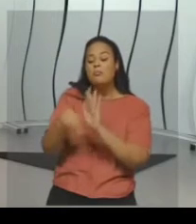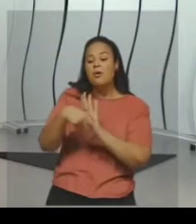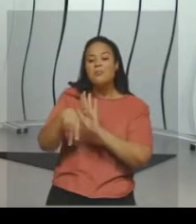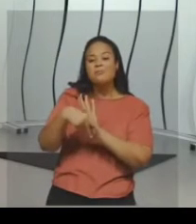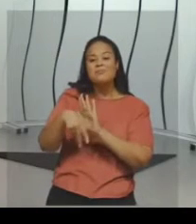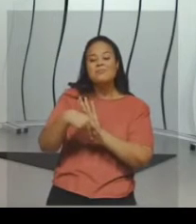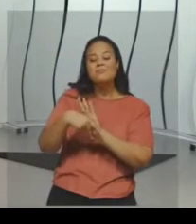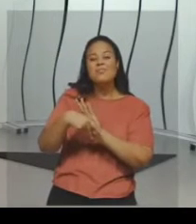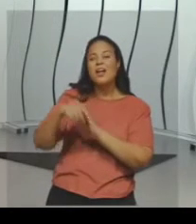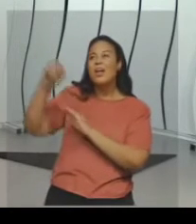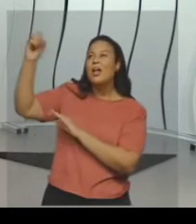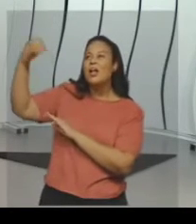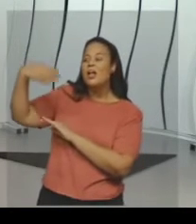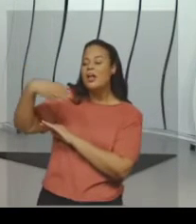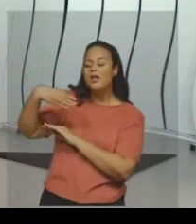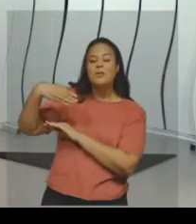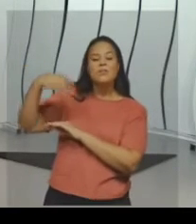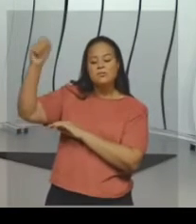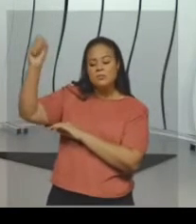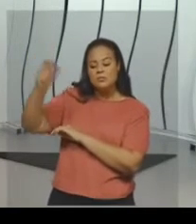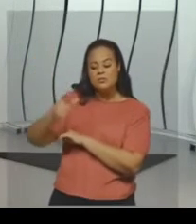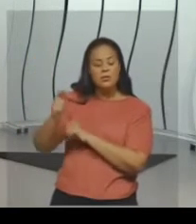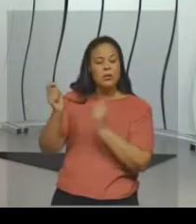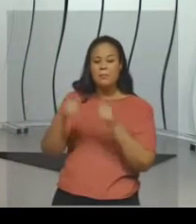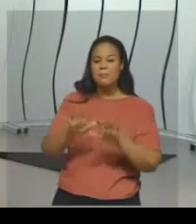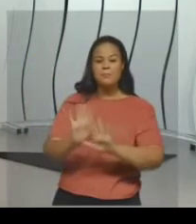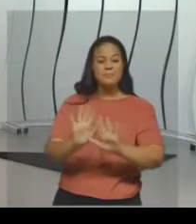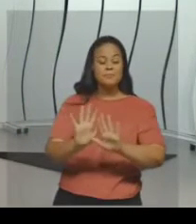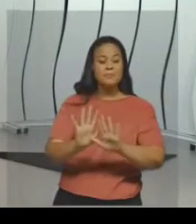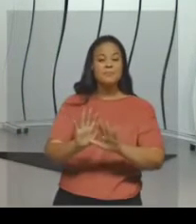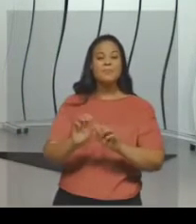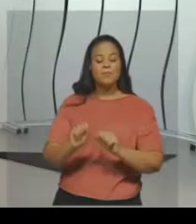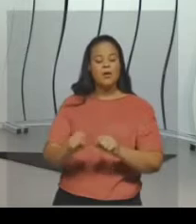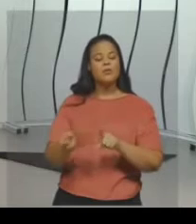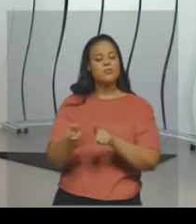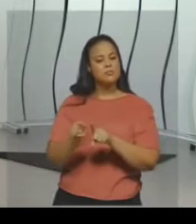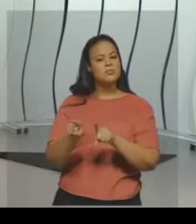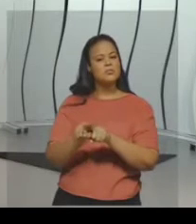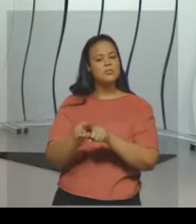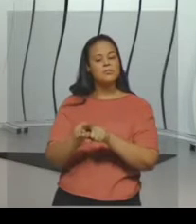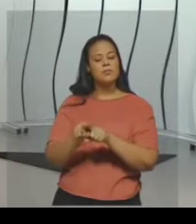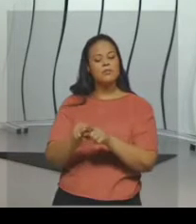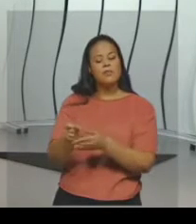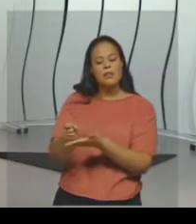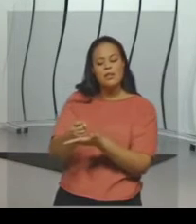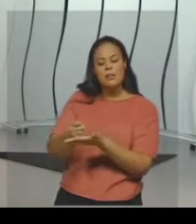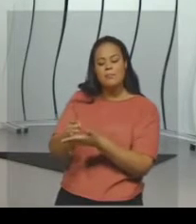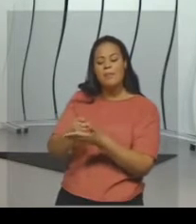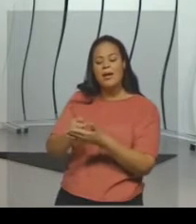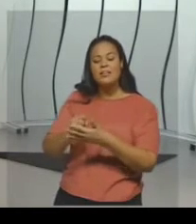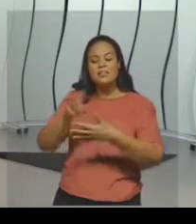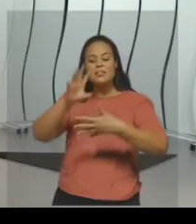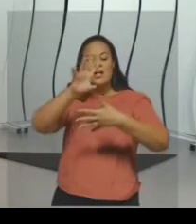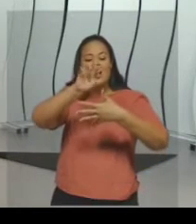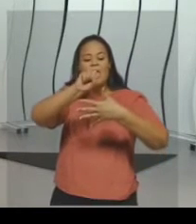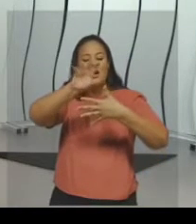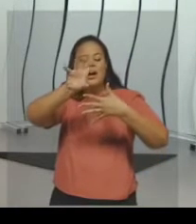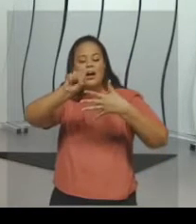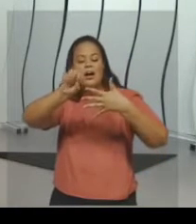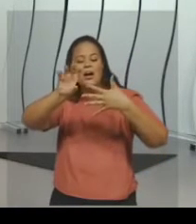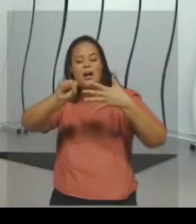da luz. E com isso, inclusive, elas podem fazer parte da base da cadeia alimentar, daí a sua importância,